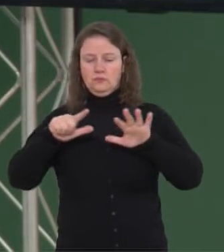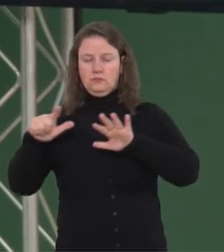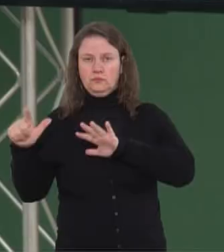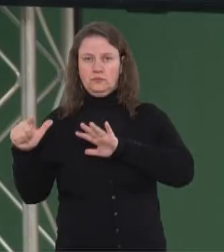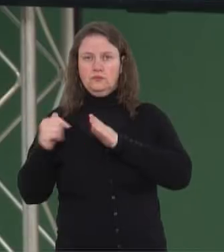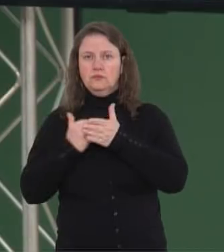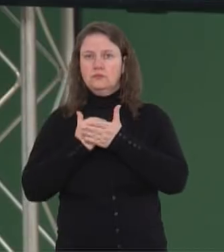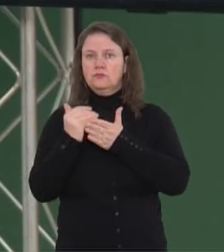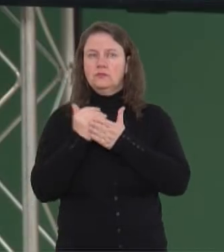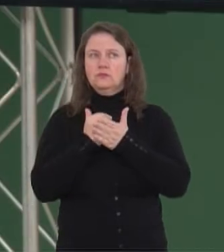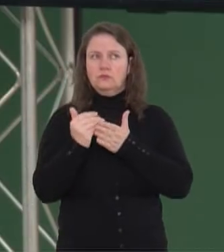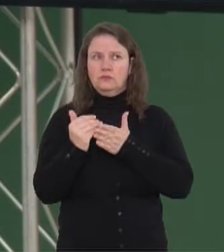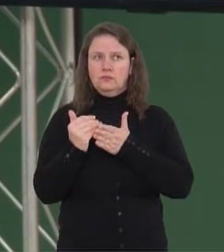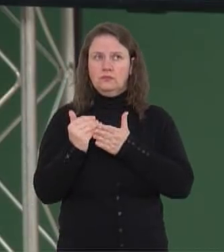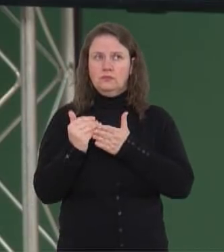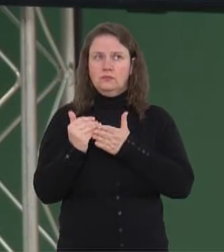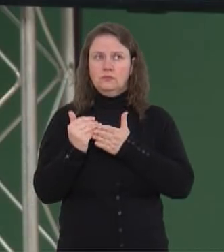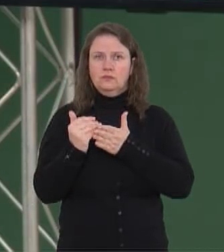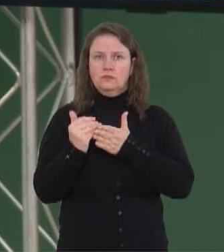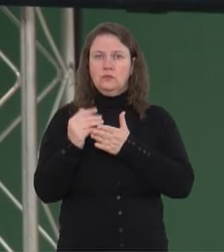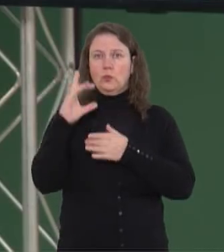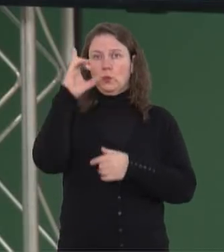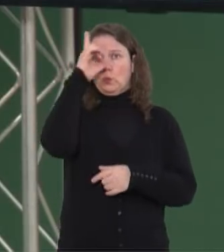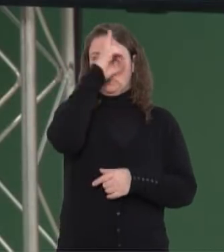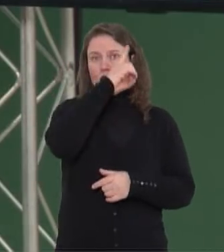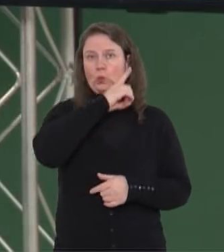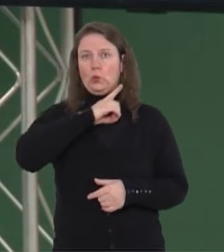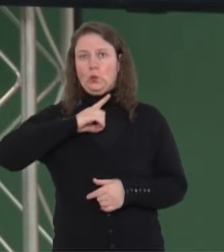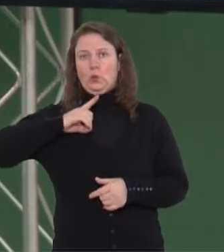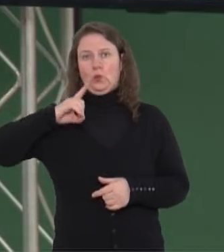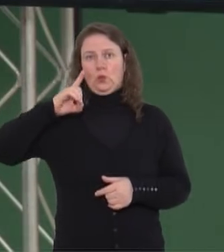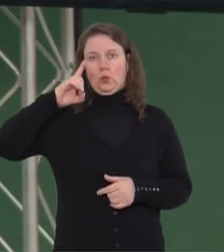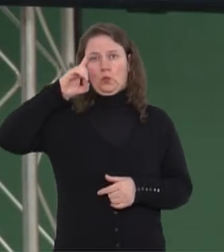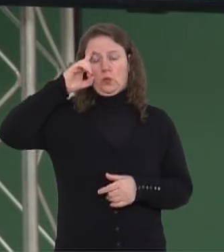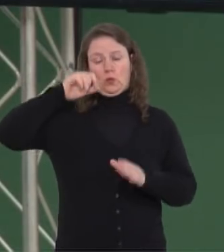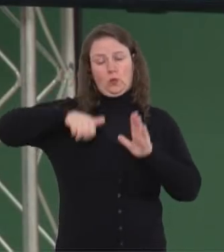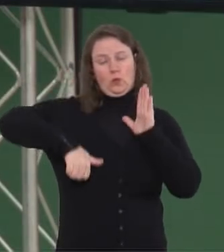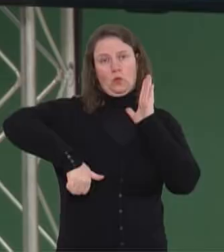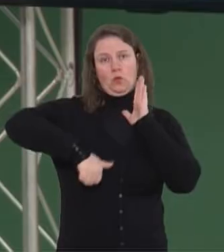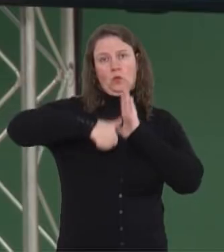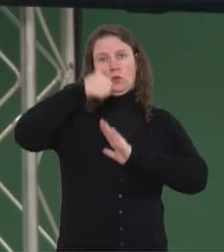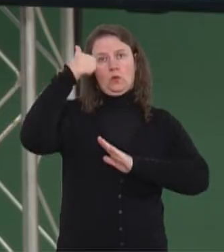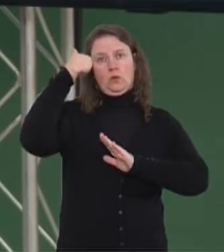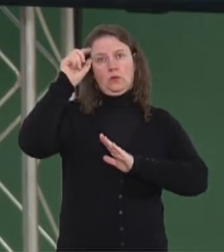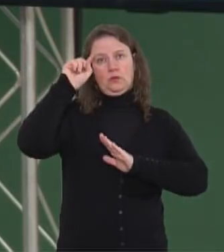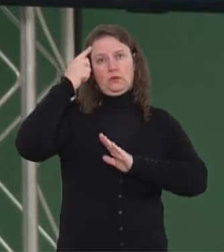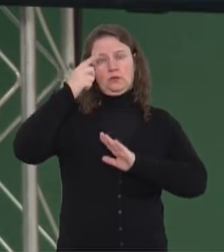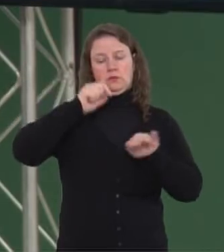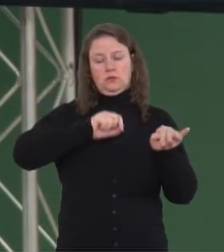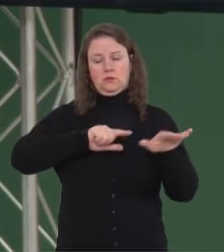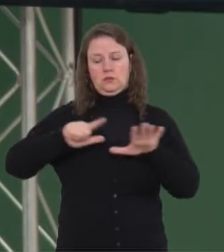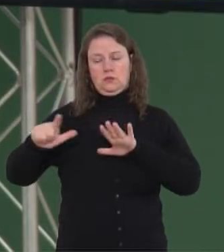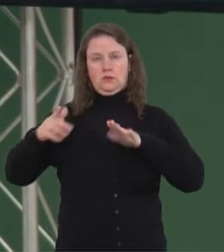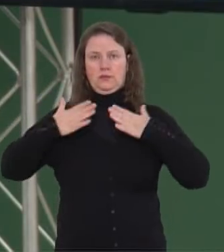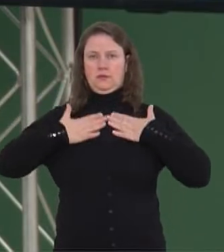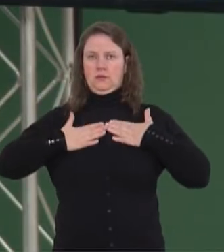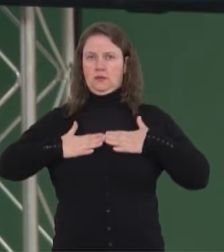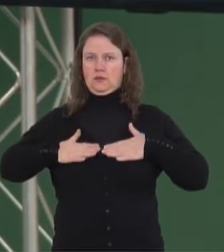sempre inicia no domingo, que é o dia de descanso. E